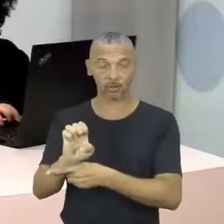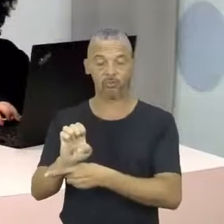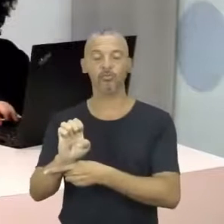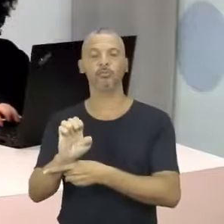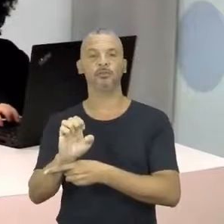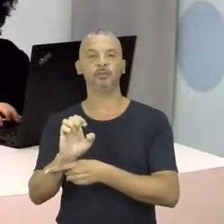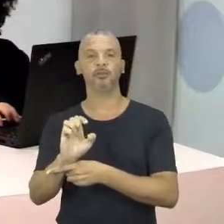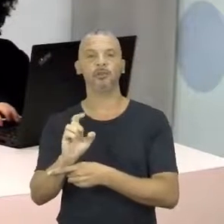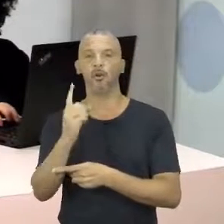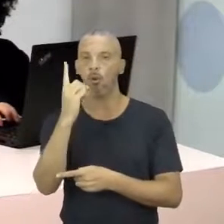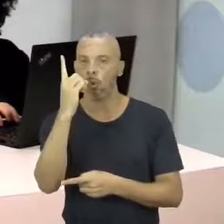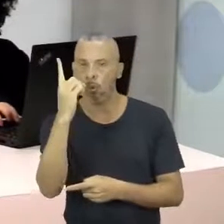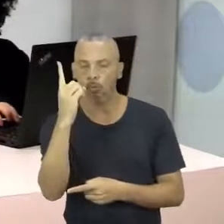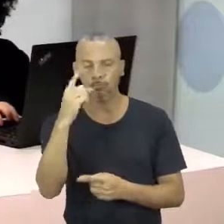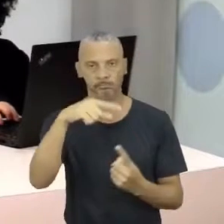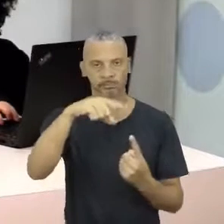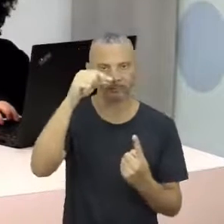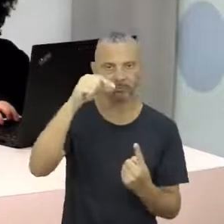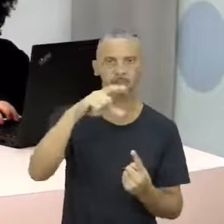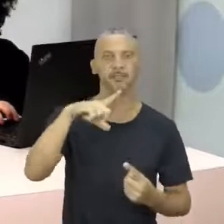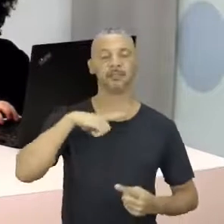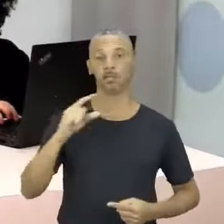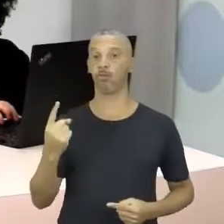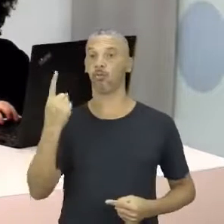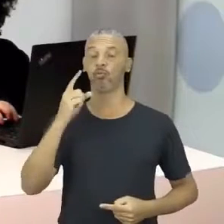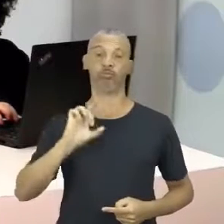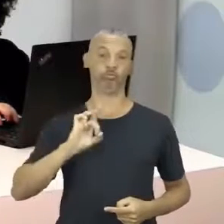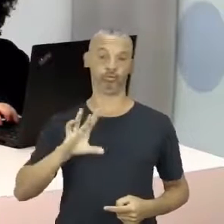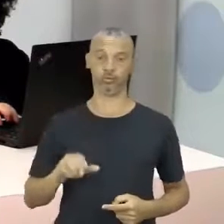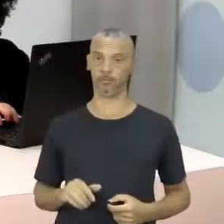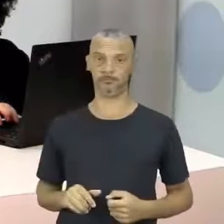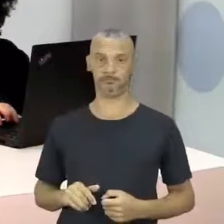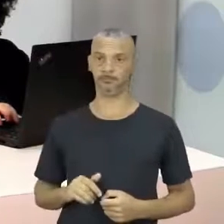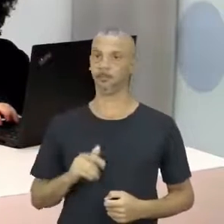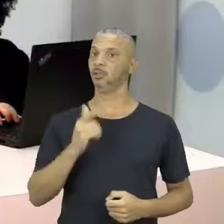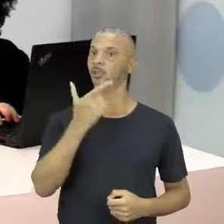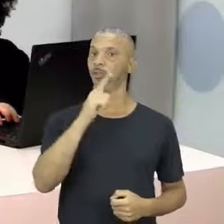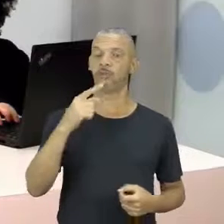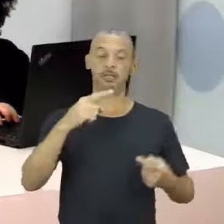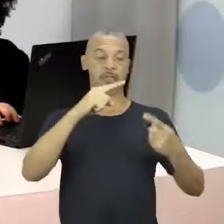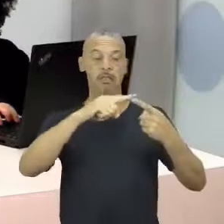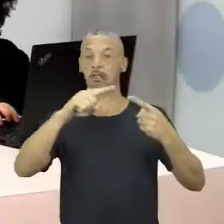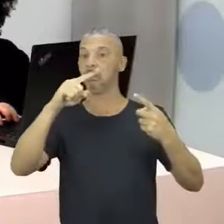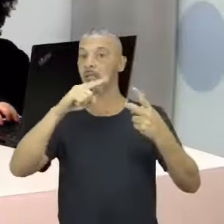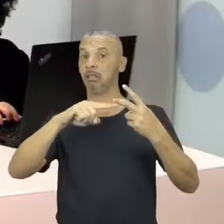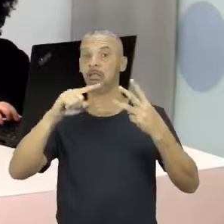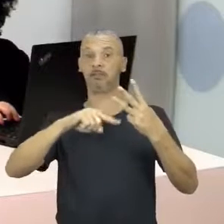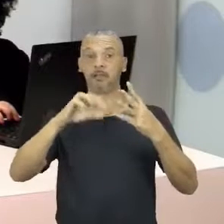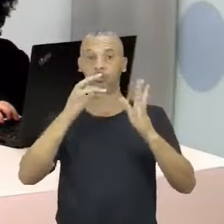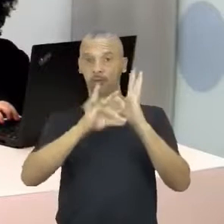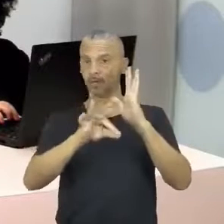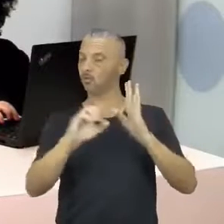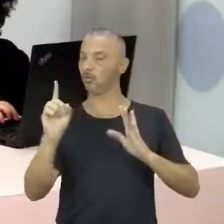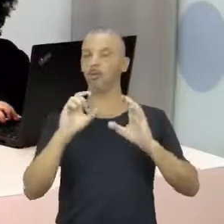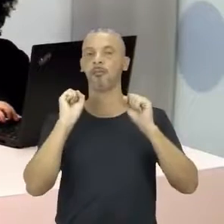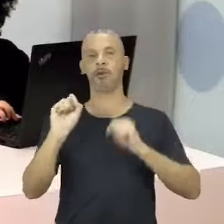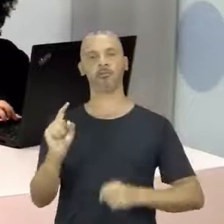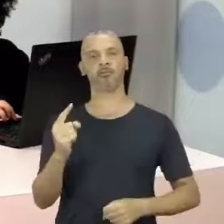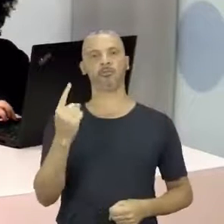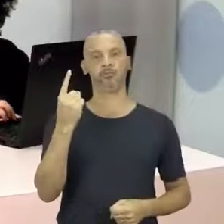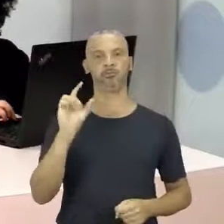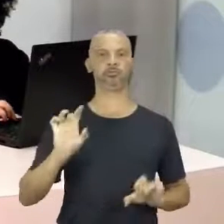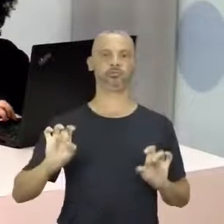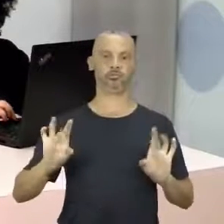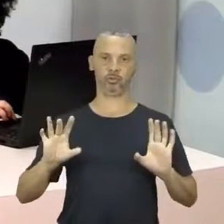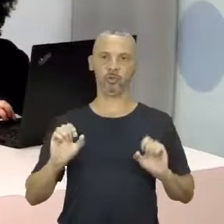um desses processos, é somente um vínculo, você não terá 3 contratos. Você pode ter um contrato, você pode